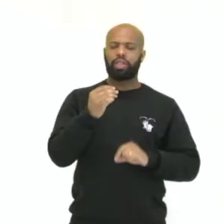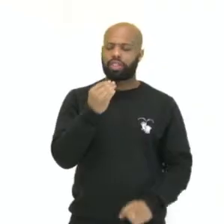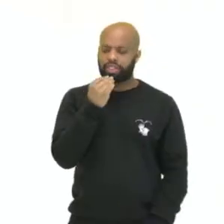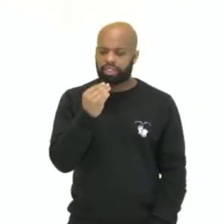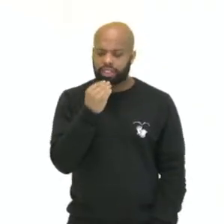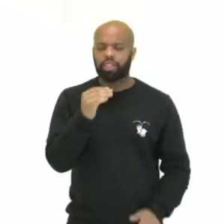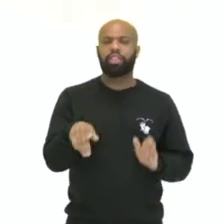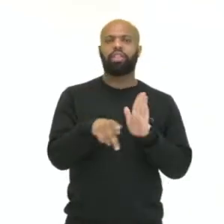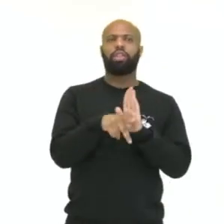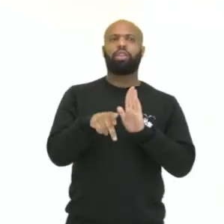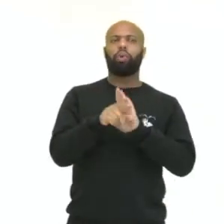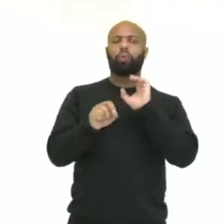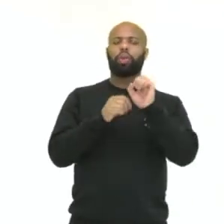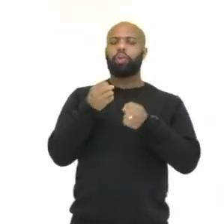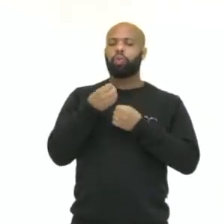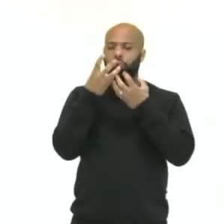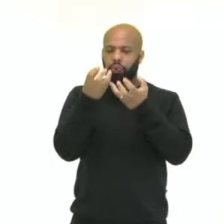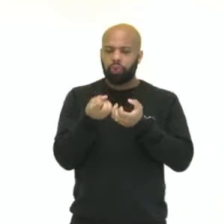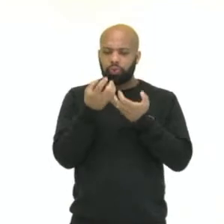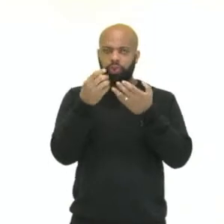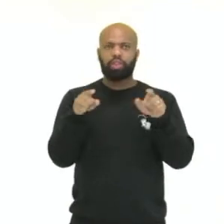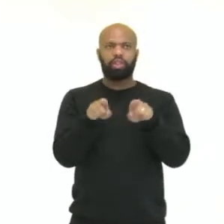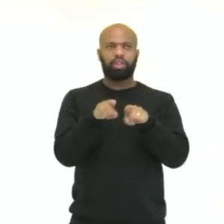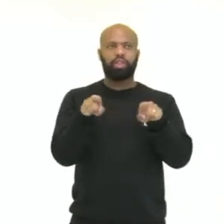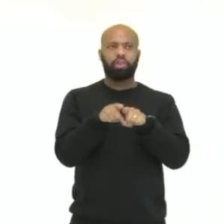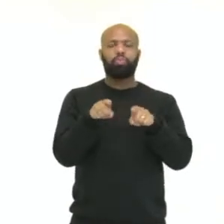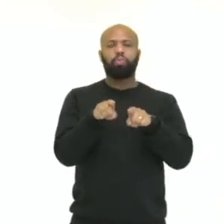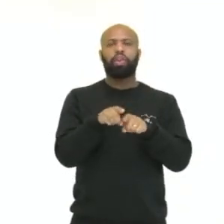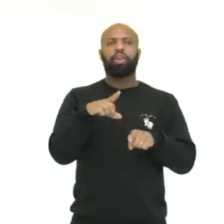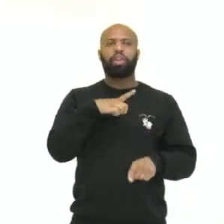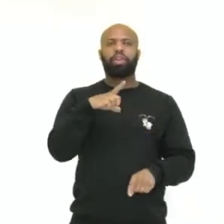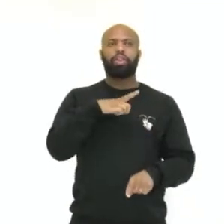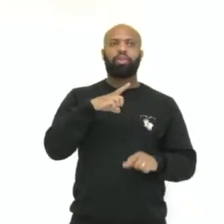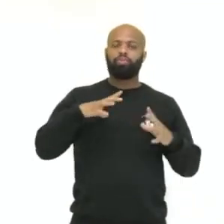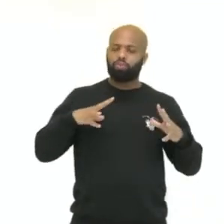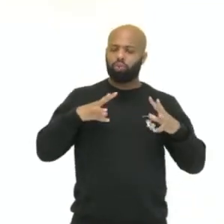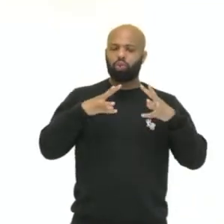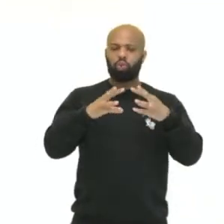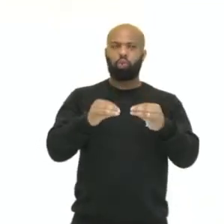de transmitir notícias e entretenimento